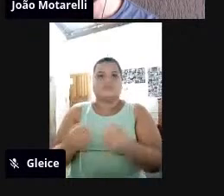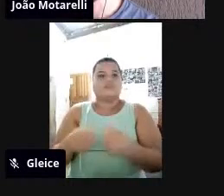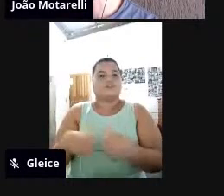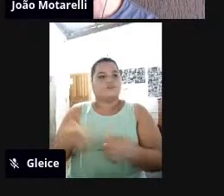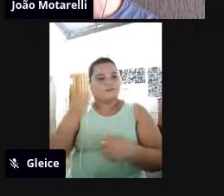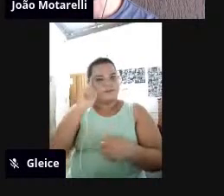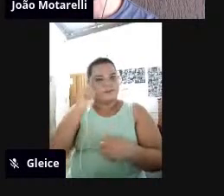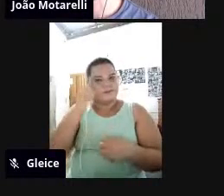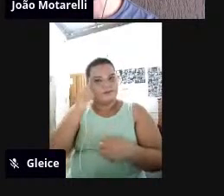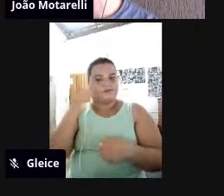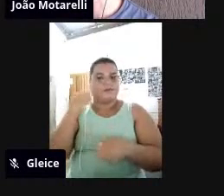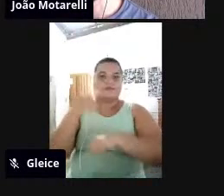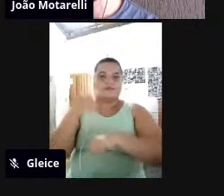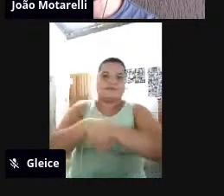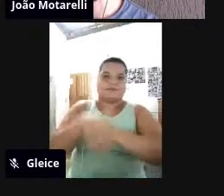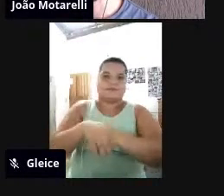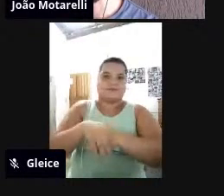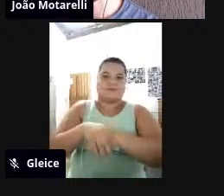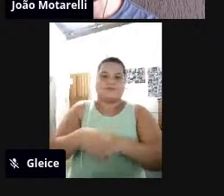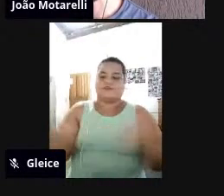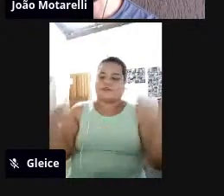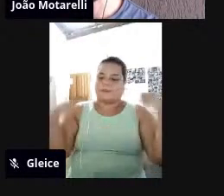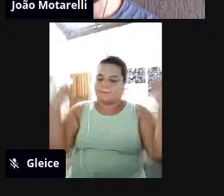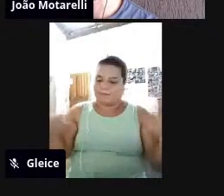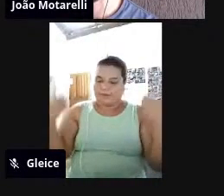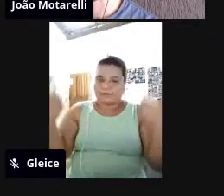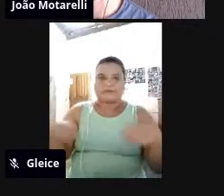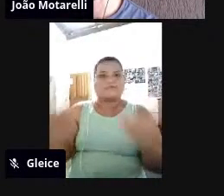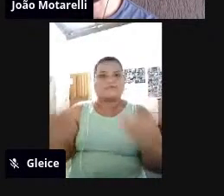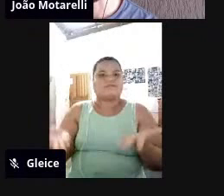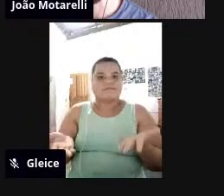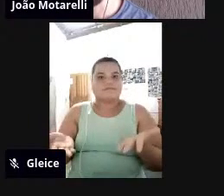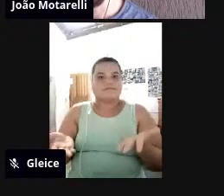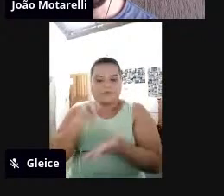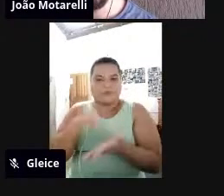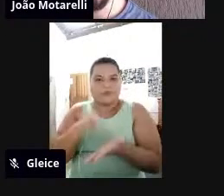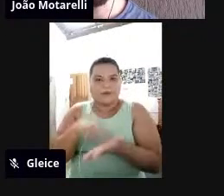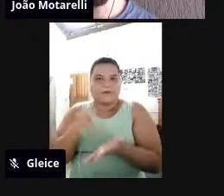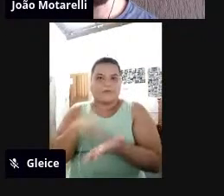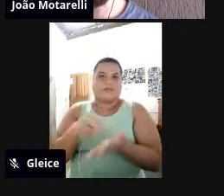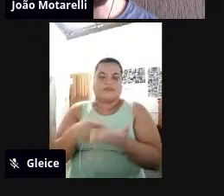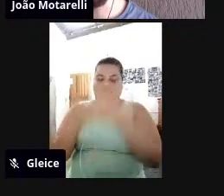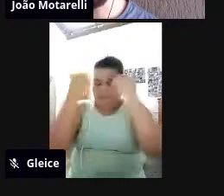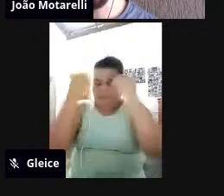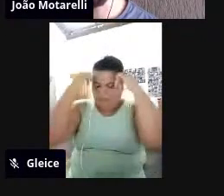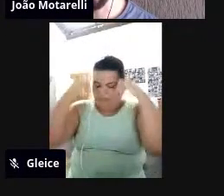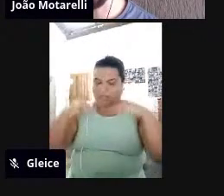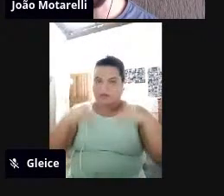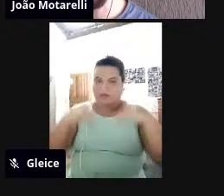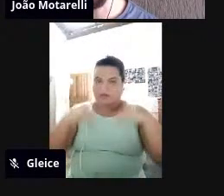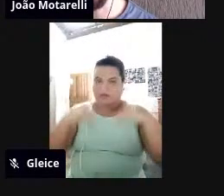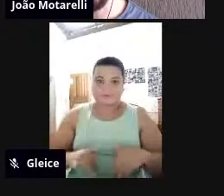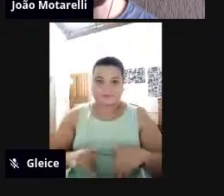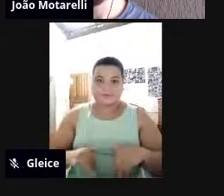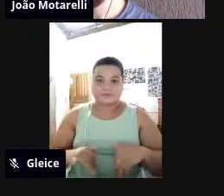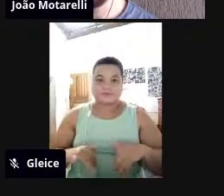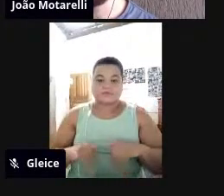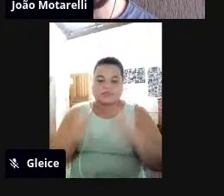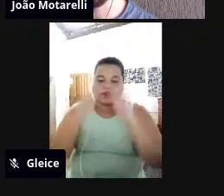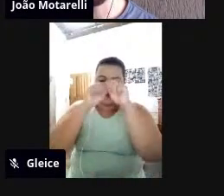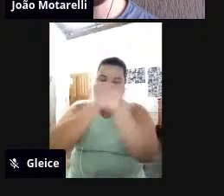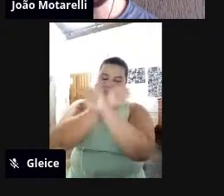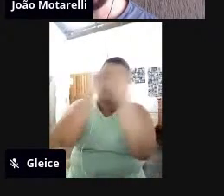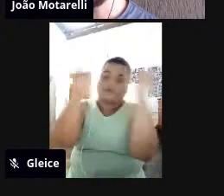filme, ia pular corda ou subir e descer escadas até ficar empapada de suor. Acordava com o corpo tremendo de tão fraco,